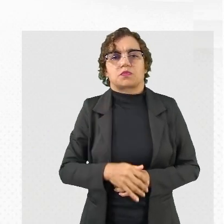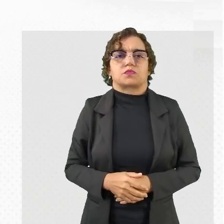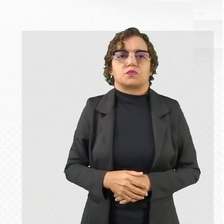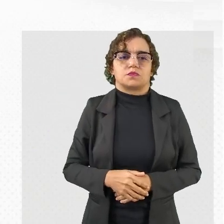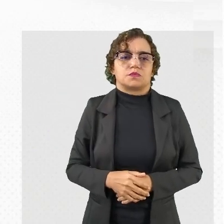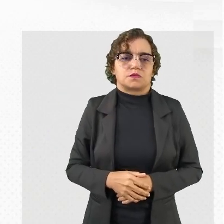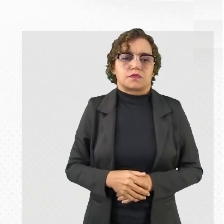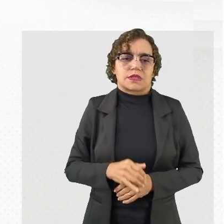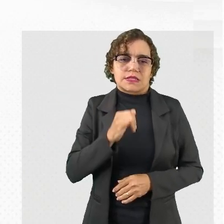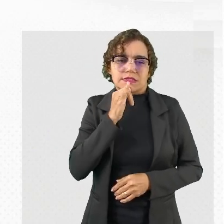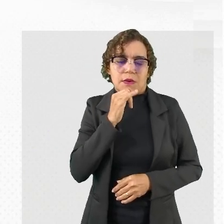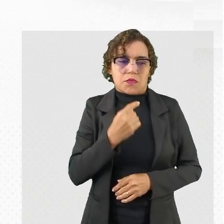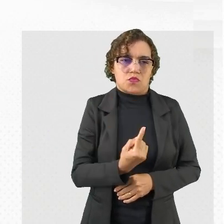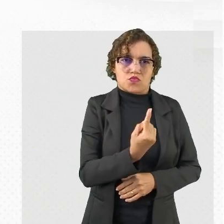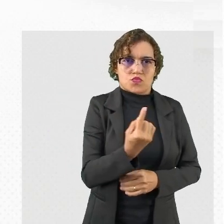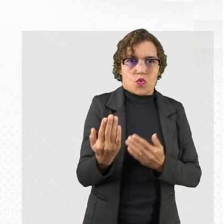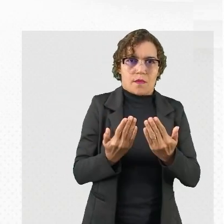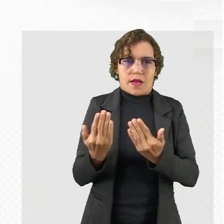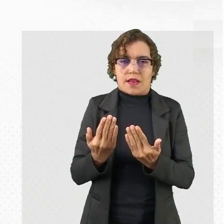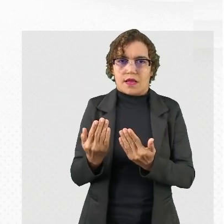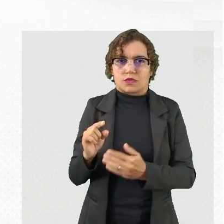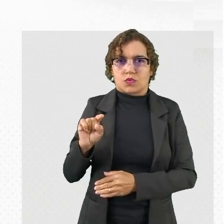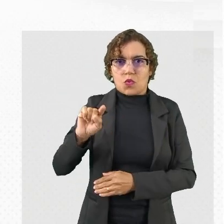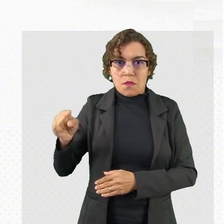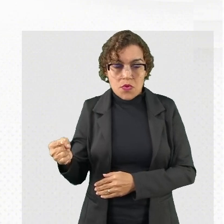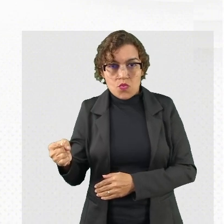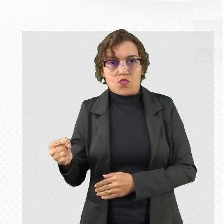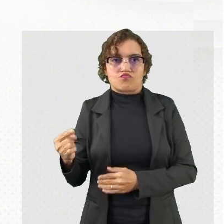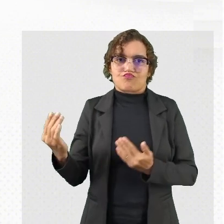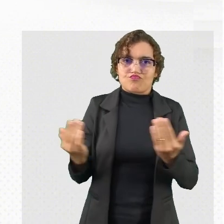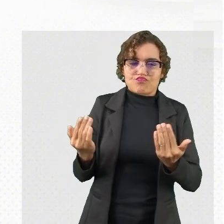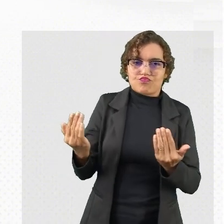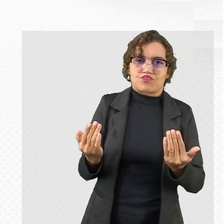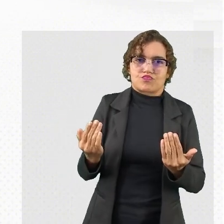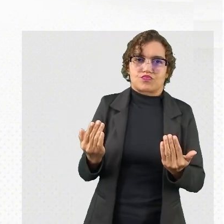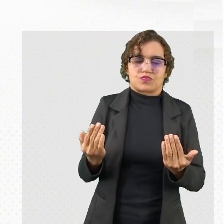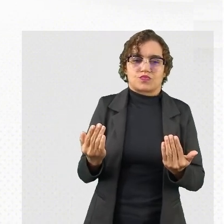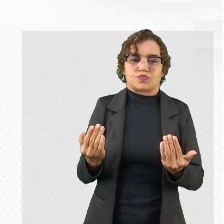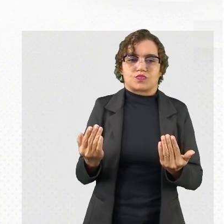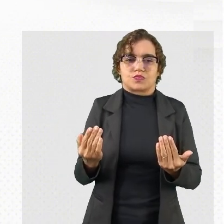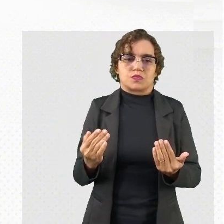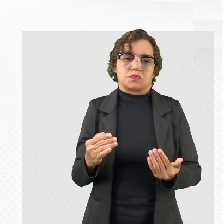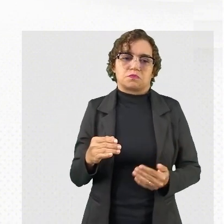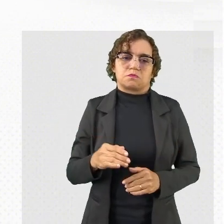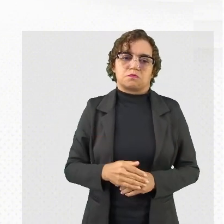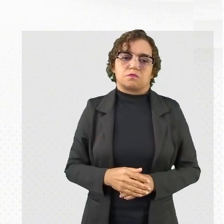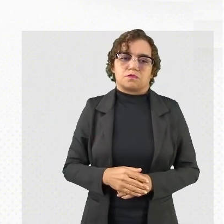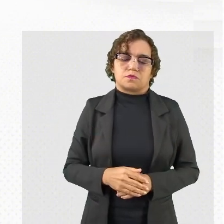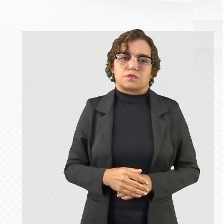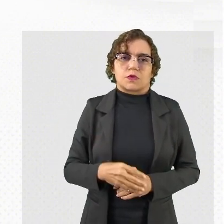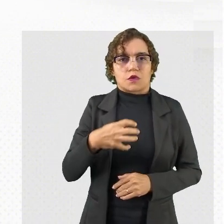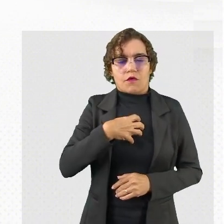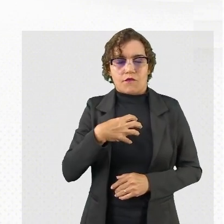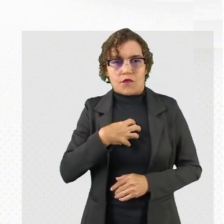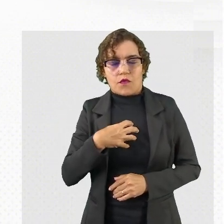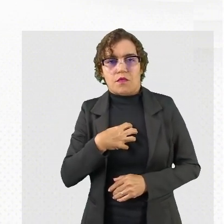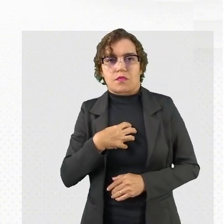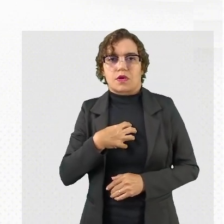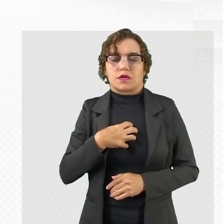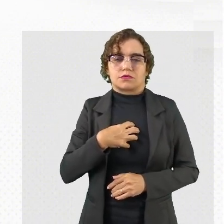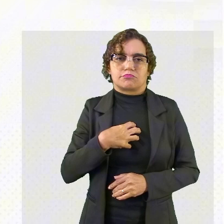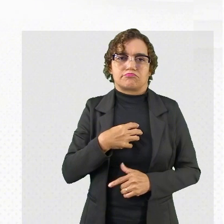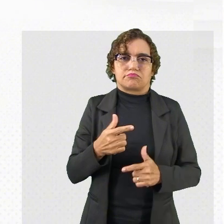1 para 1000, né? Assim que a escala consegue ou na forma de divisão ou na forma de